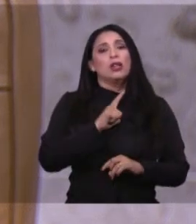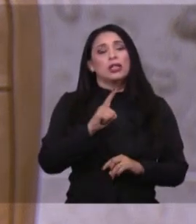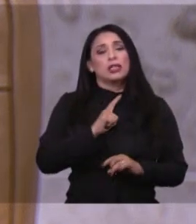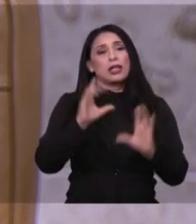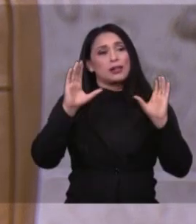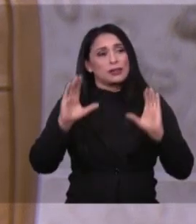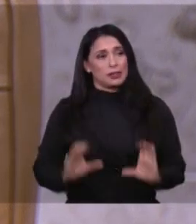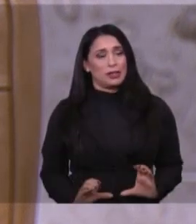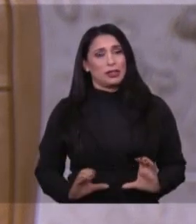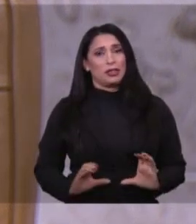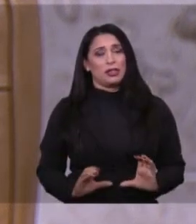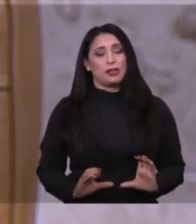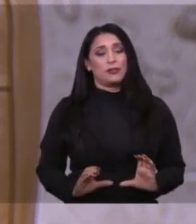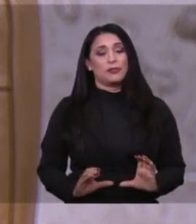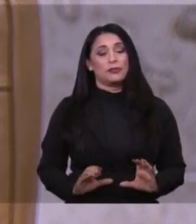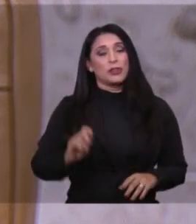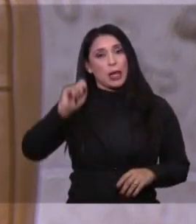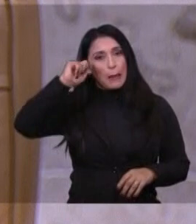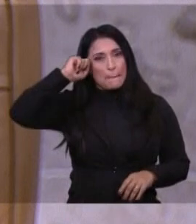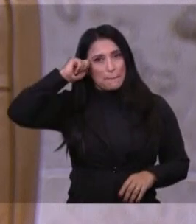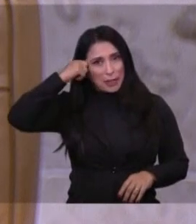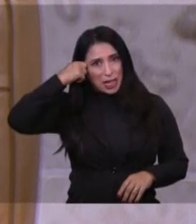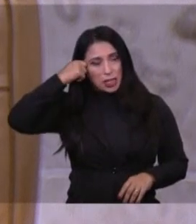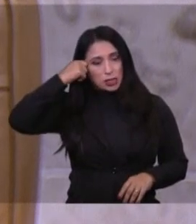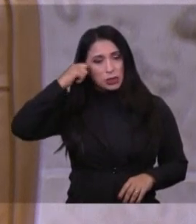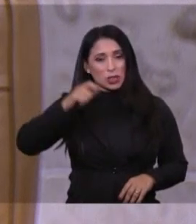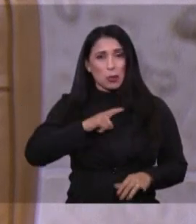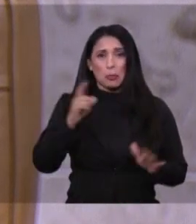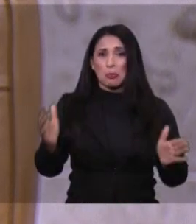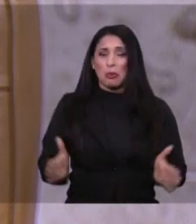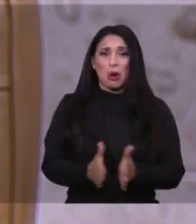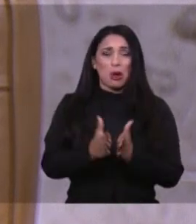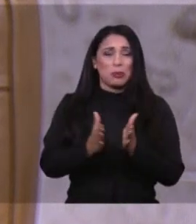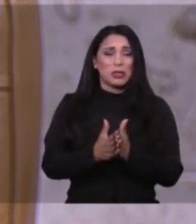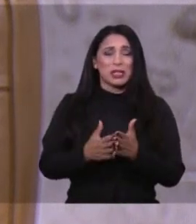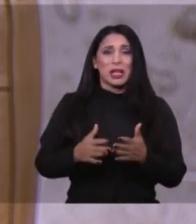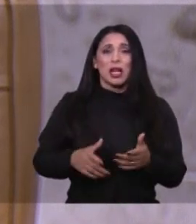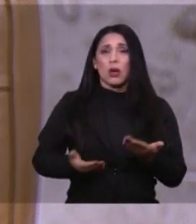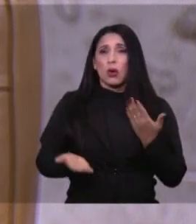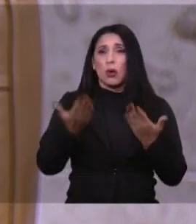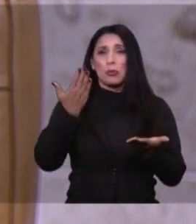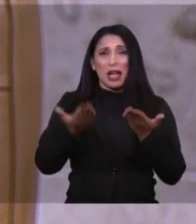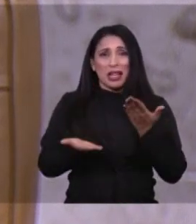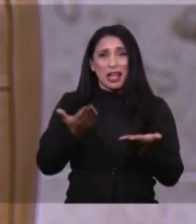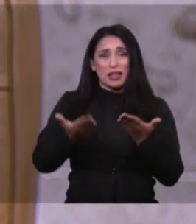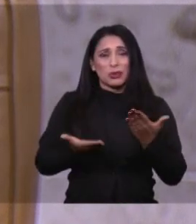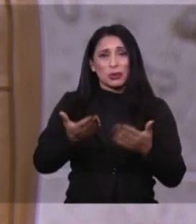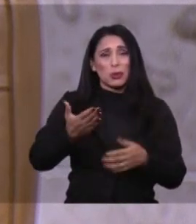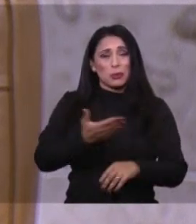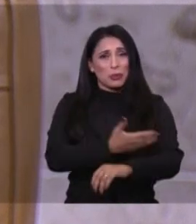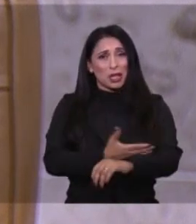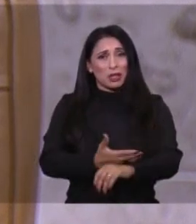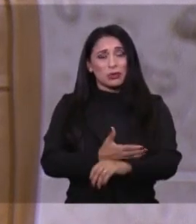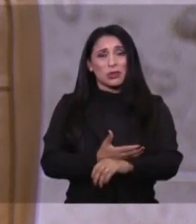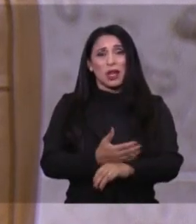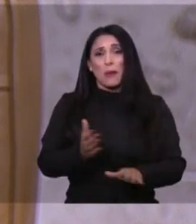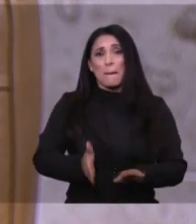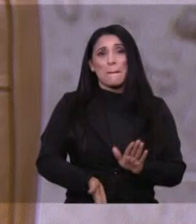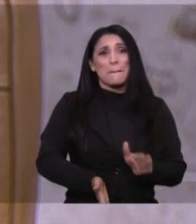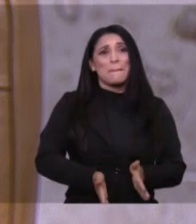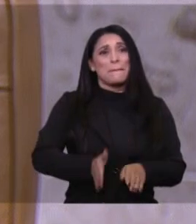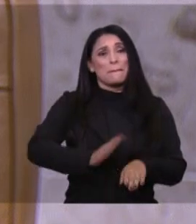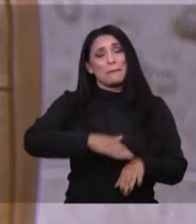da cidadania. Pretos são mais pobres que brancos, possuem menor escolaridade, recebem